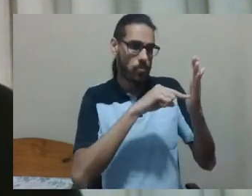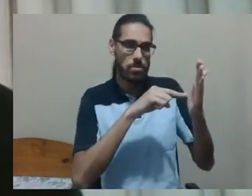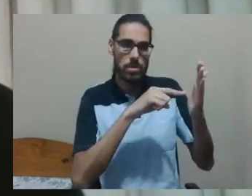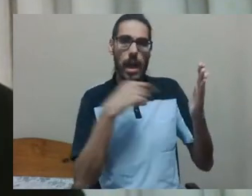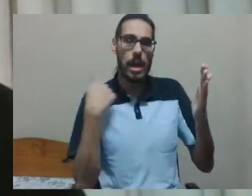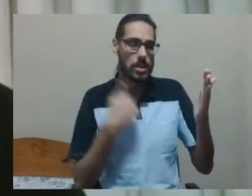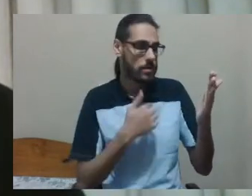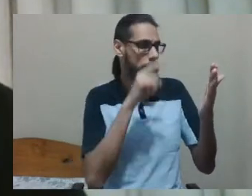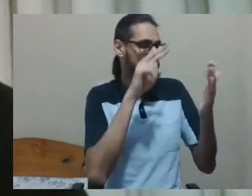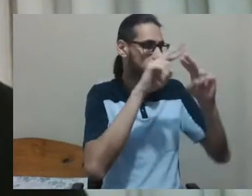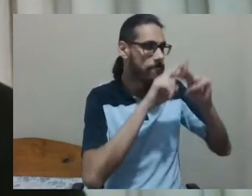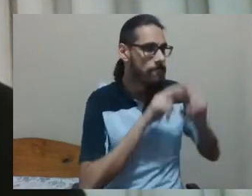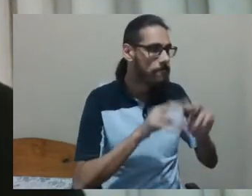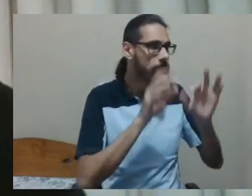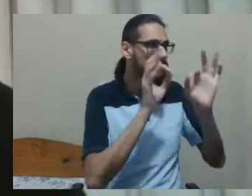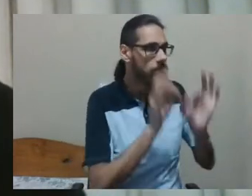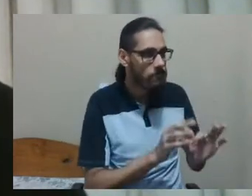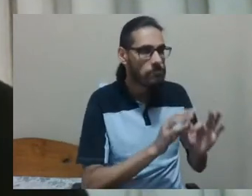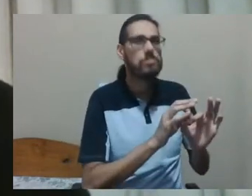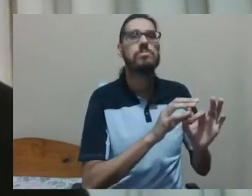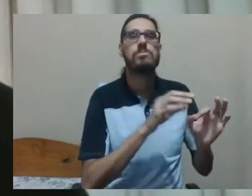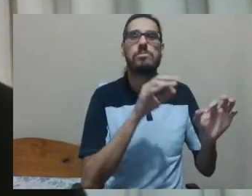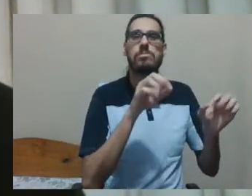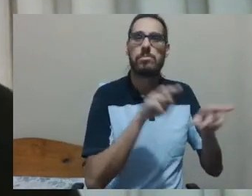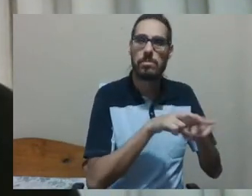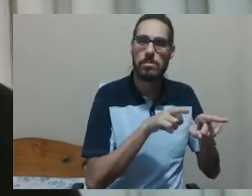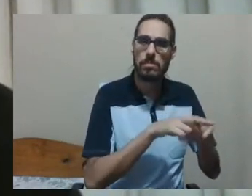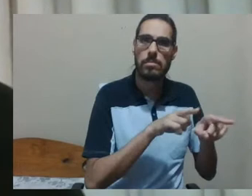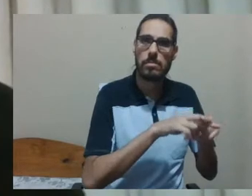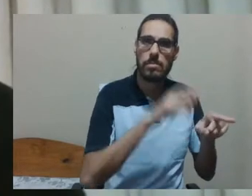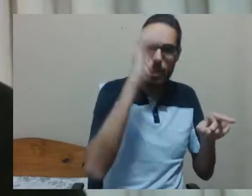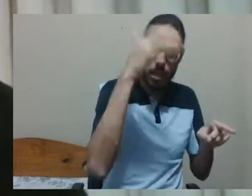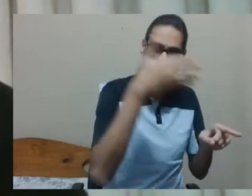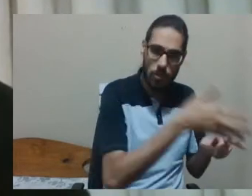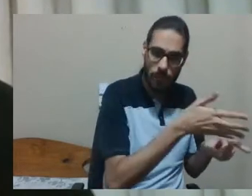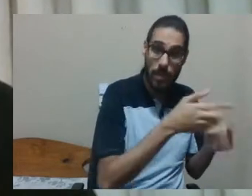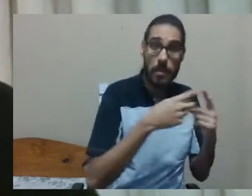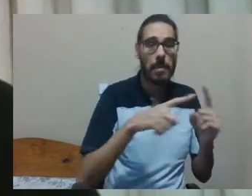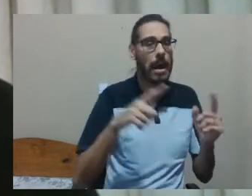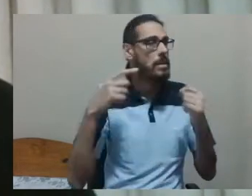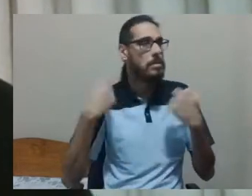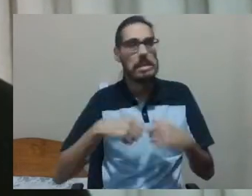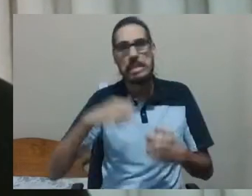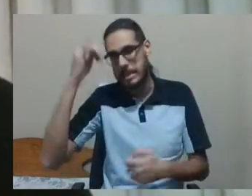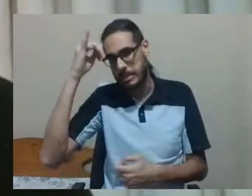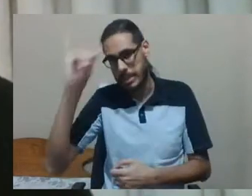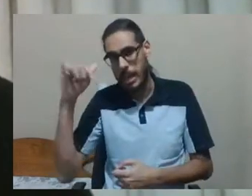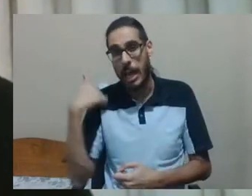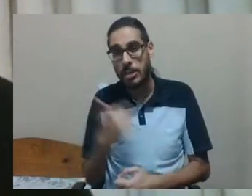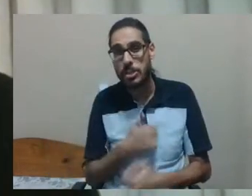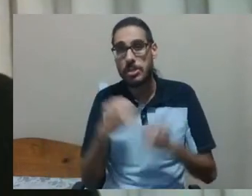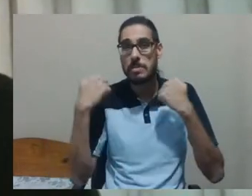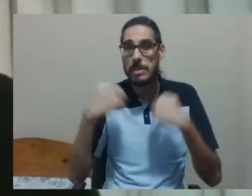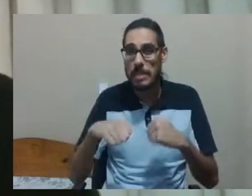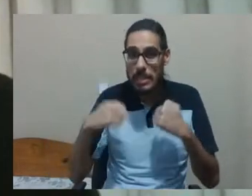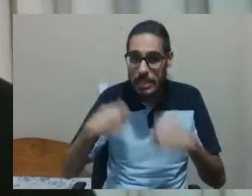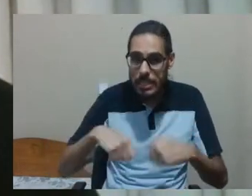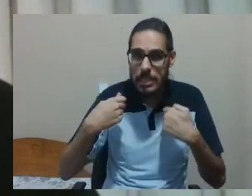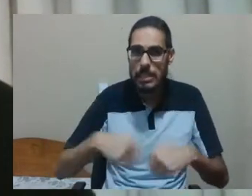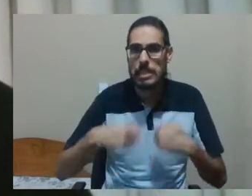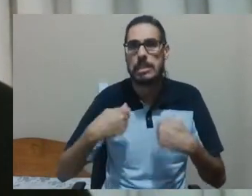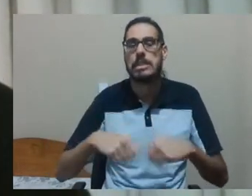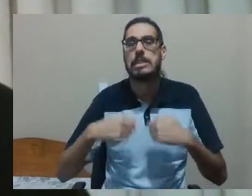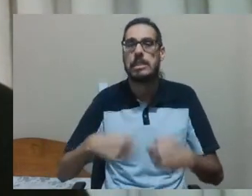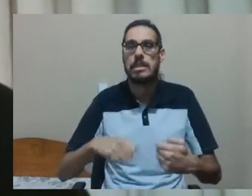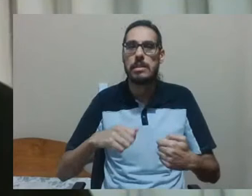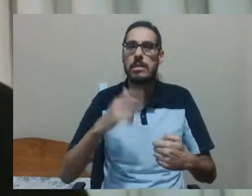mas principalmente fazer a prevenção. Nós só vamos conseguir mudar se nós institucionalizarmos as relações de